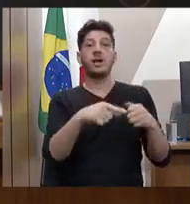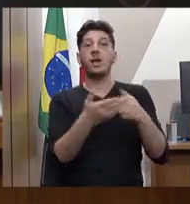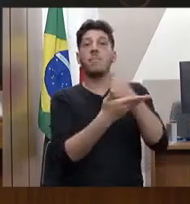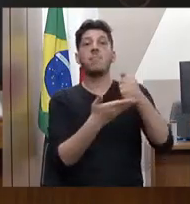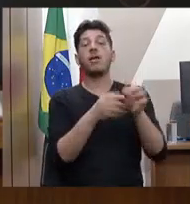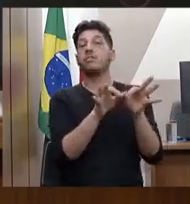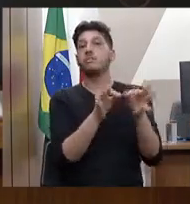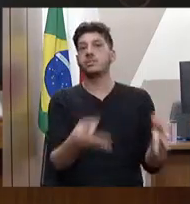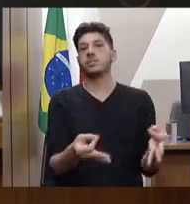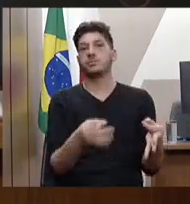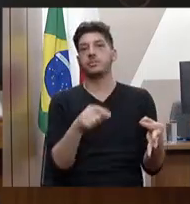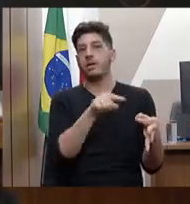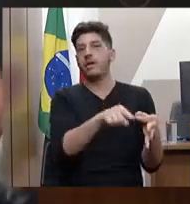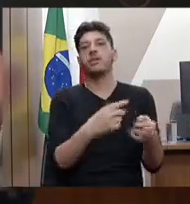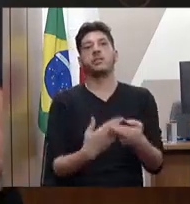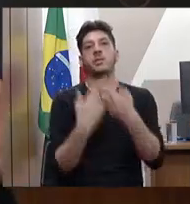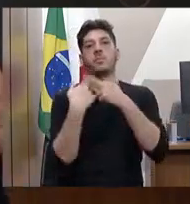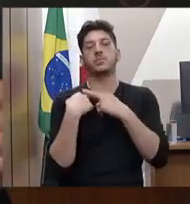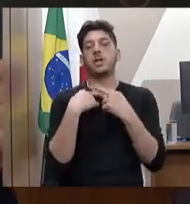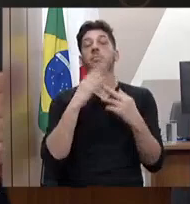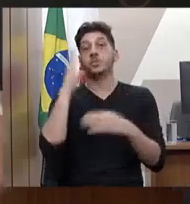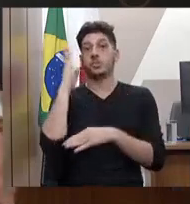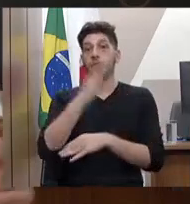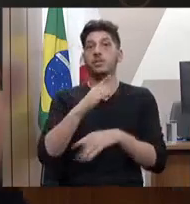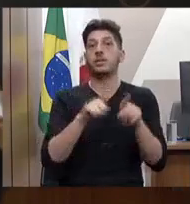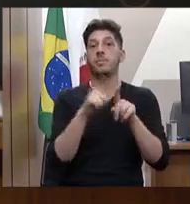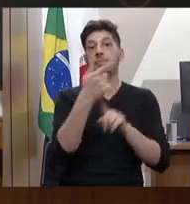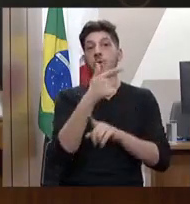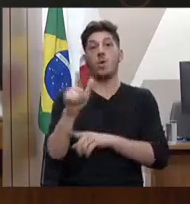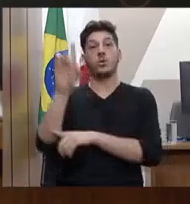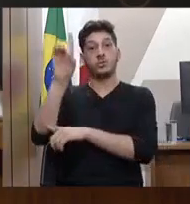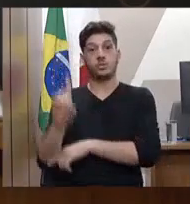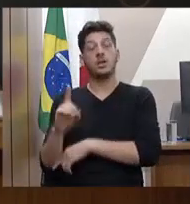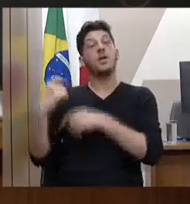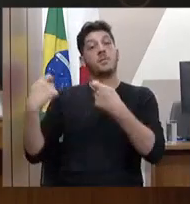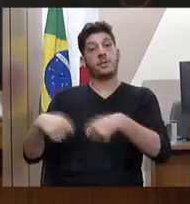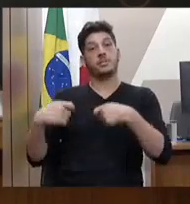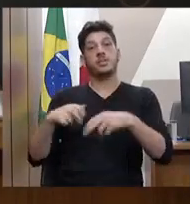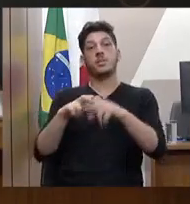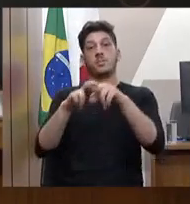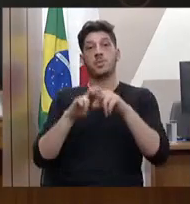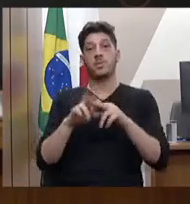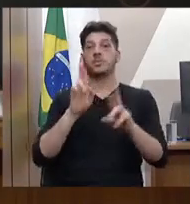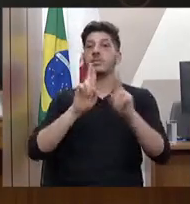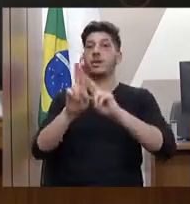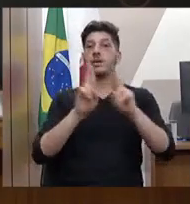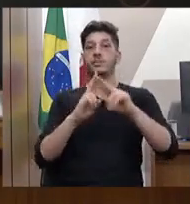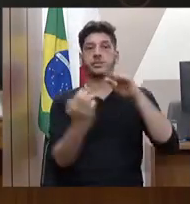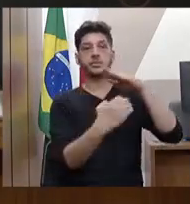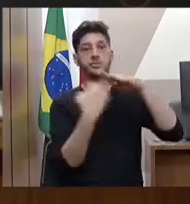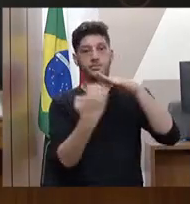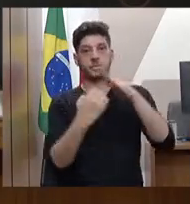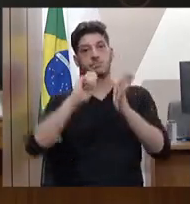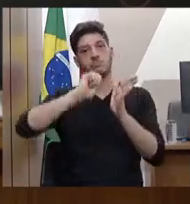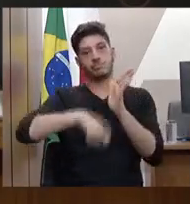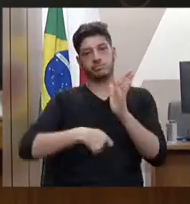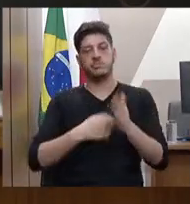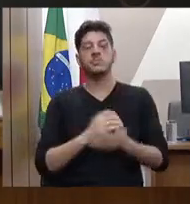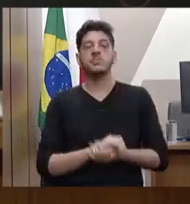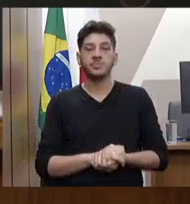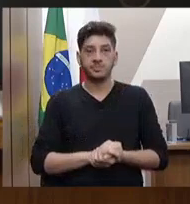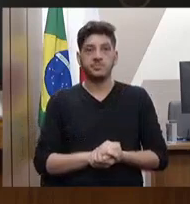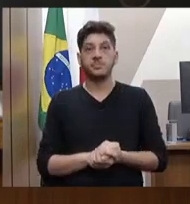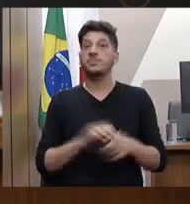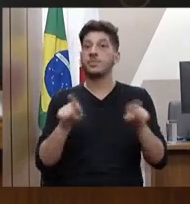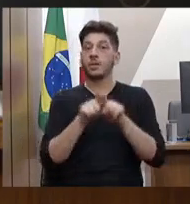não só para responsabilidade objetiva mas para outros direitos também que podem decorrer dessa relação de emprego plena